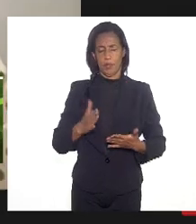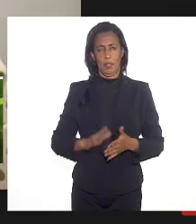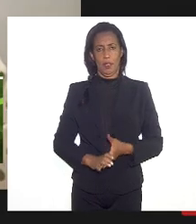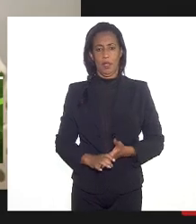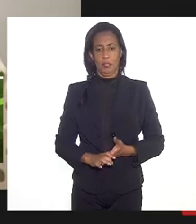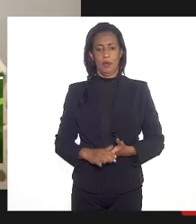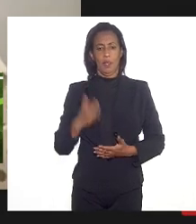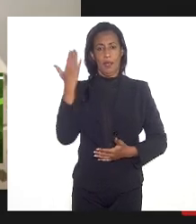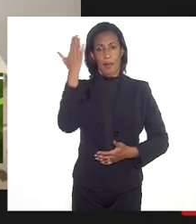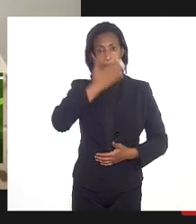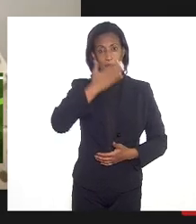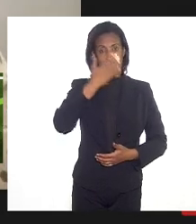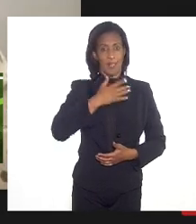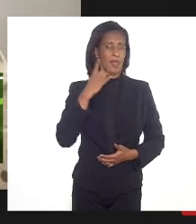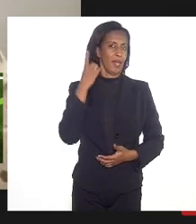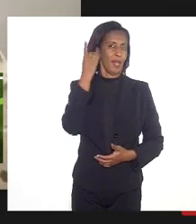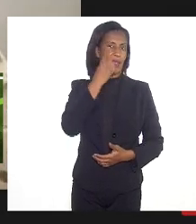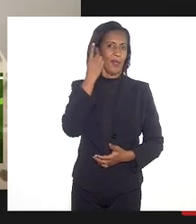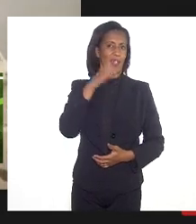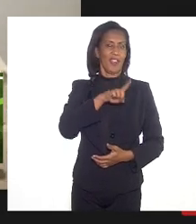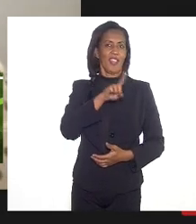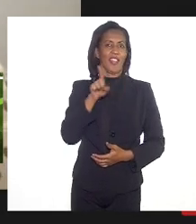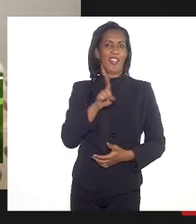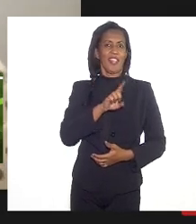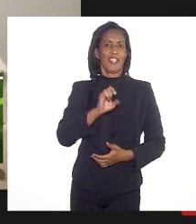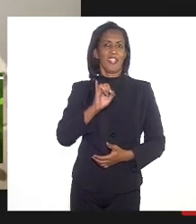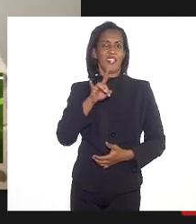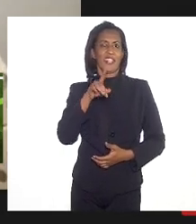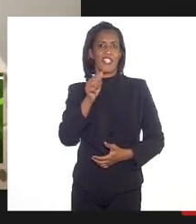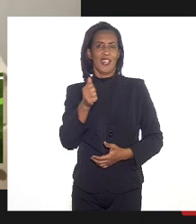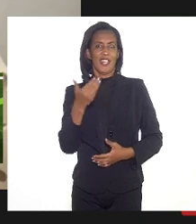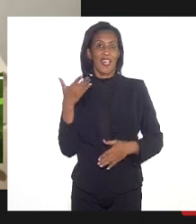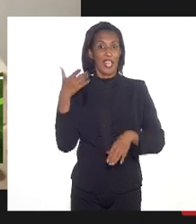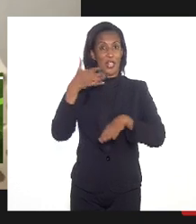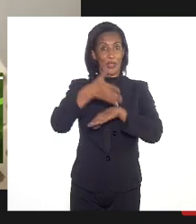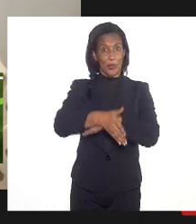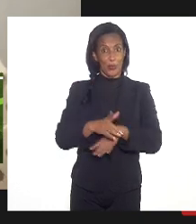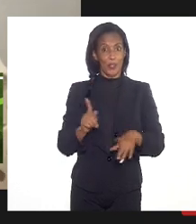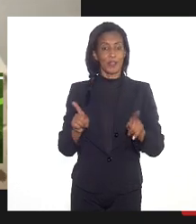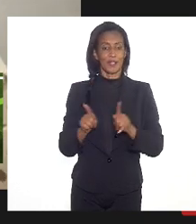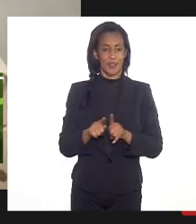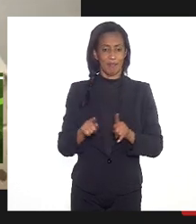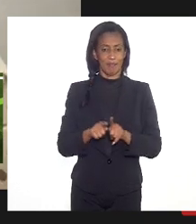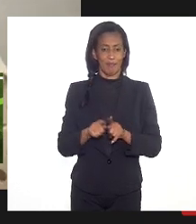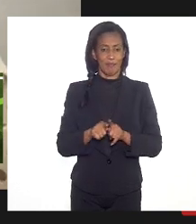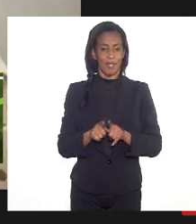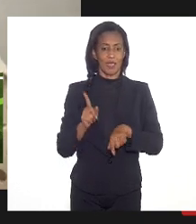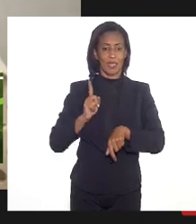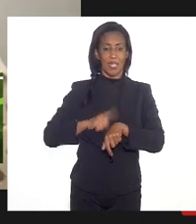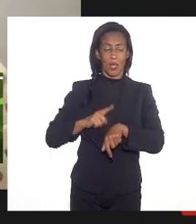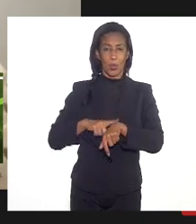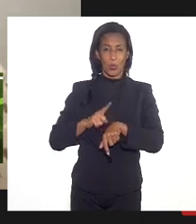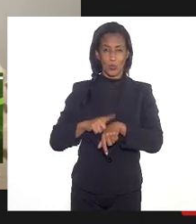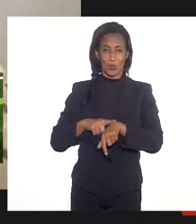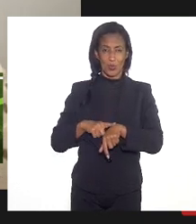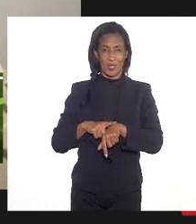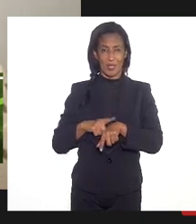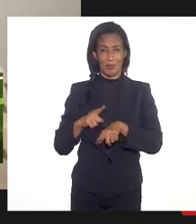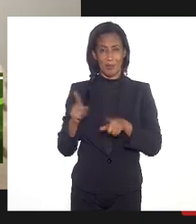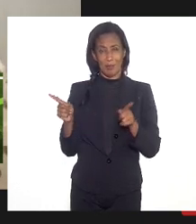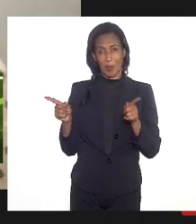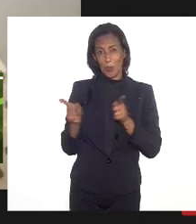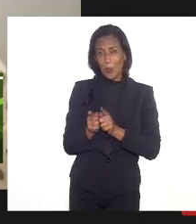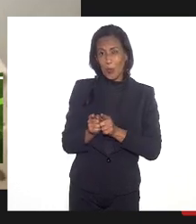a presença também da deputada Zeidan, que entrou na sala, mas já está com tempo também prejudicado, que entrou